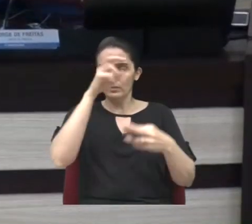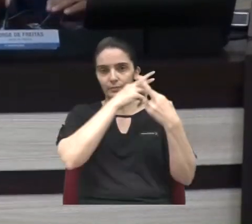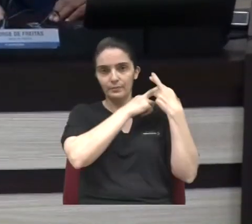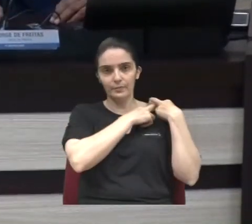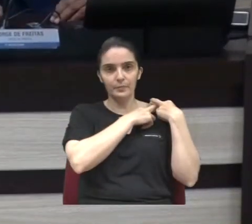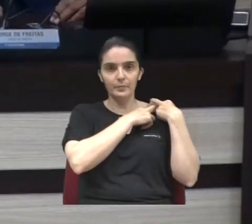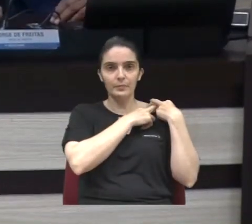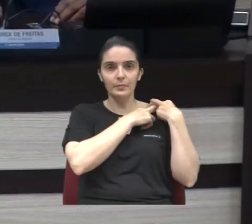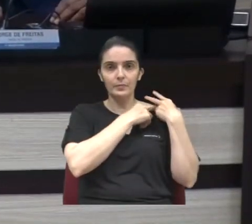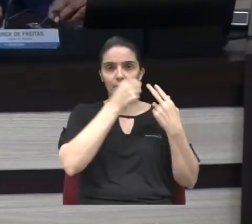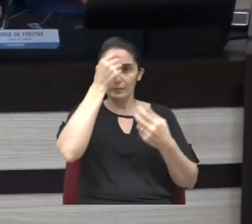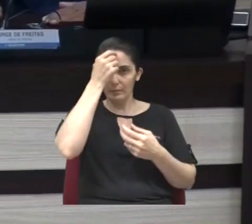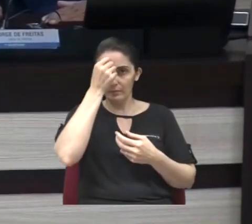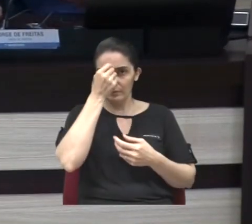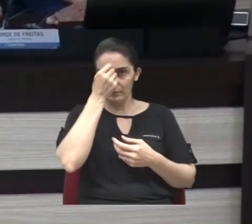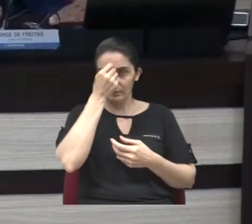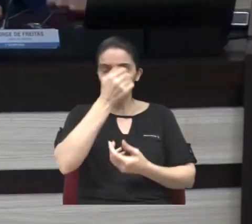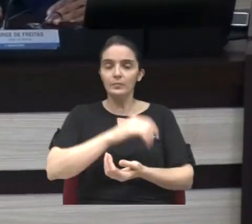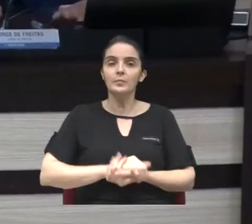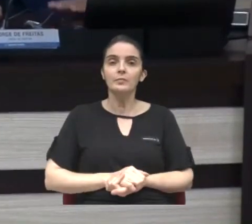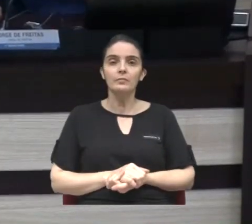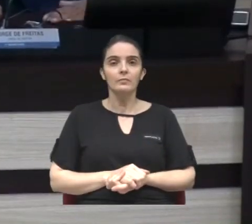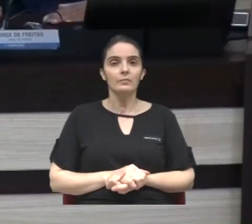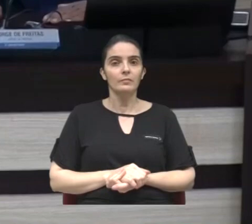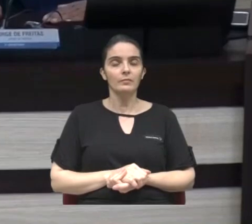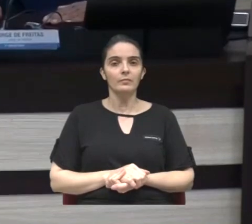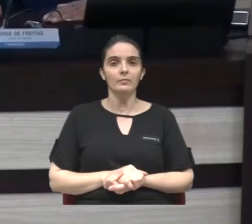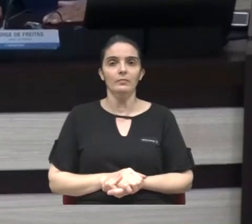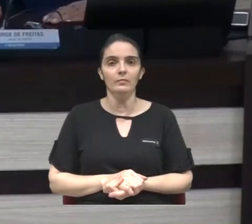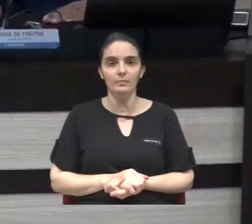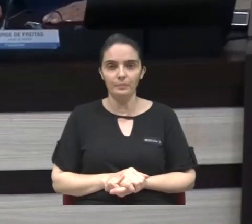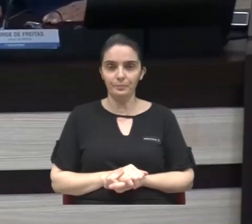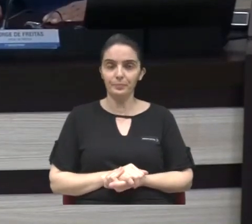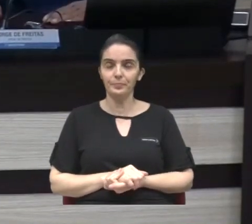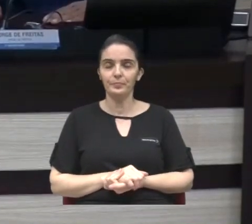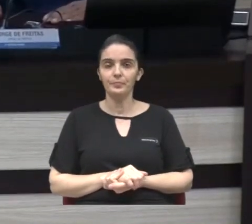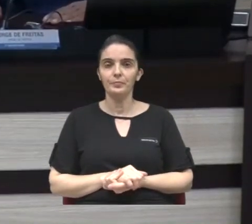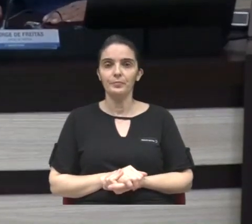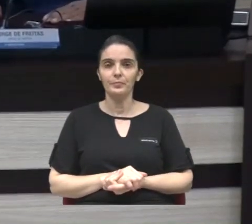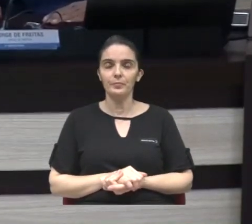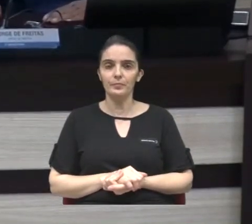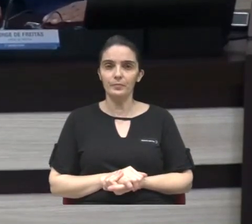Rafael Camargo. Para discutir o requerimento, o vereador Dr. Rafael Camargo.